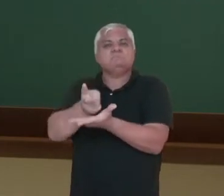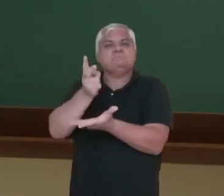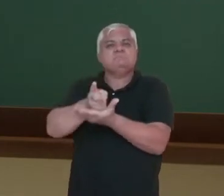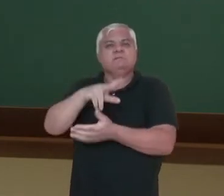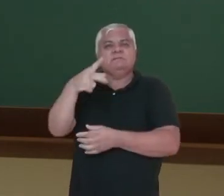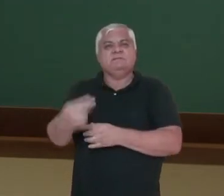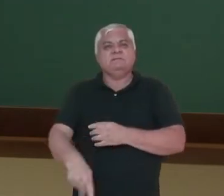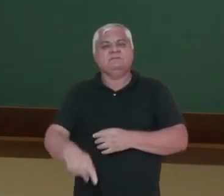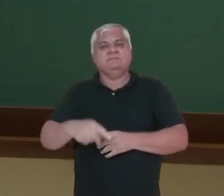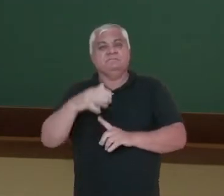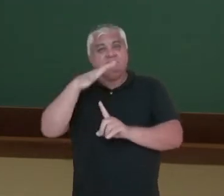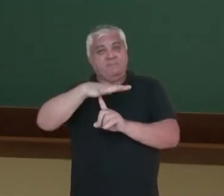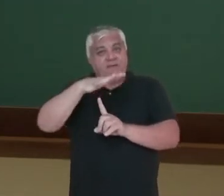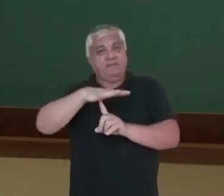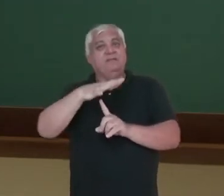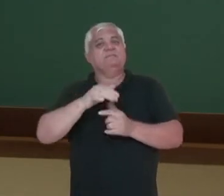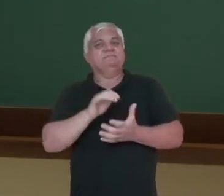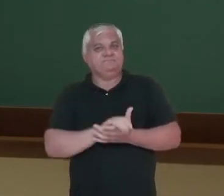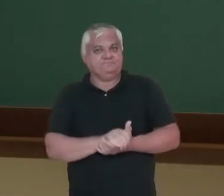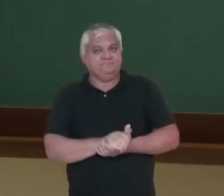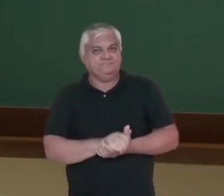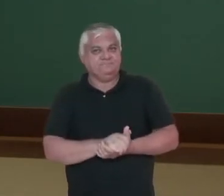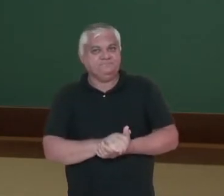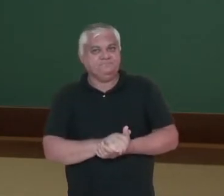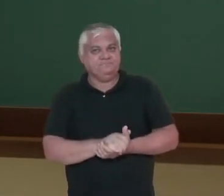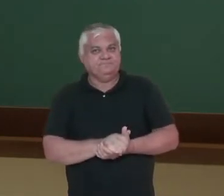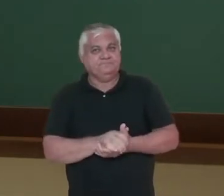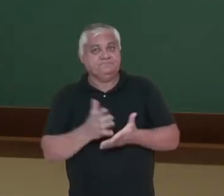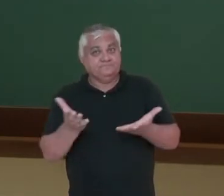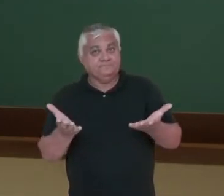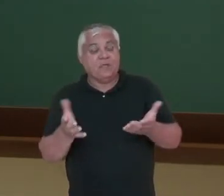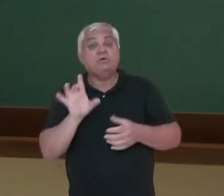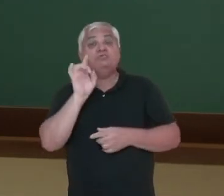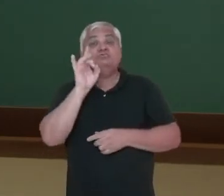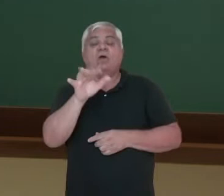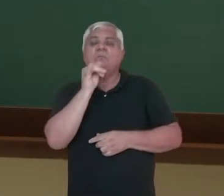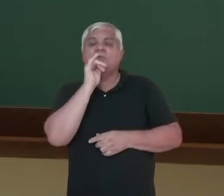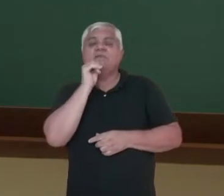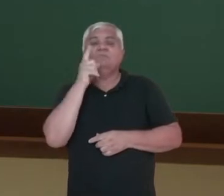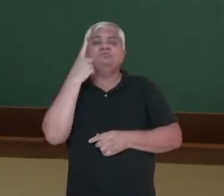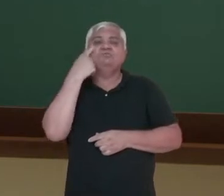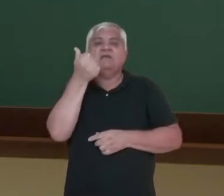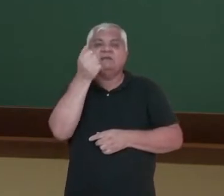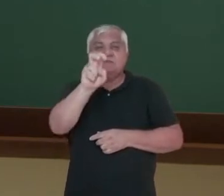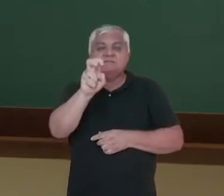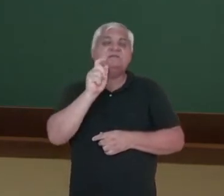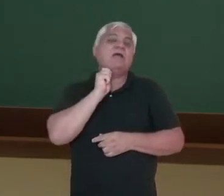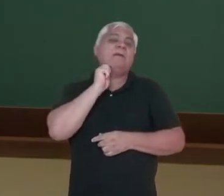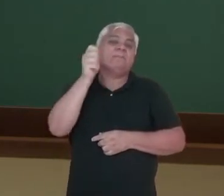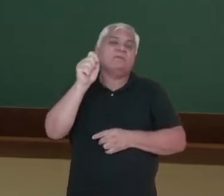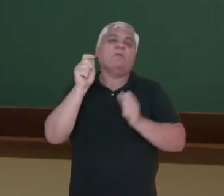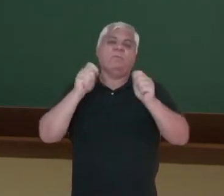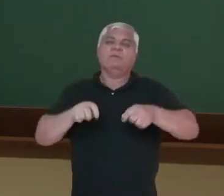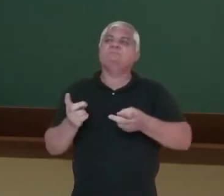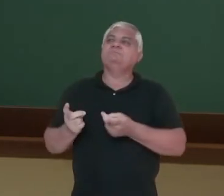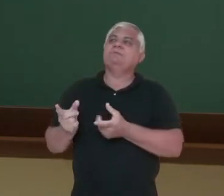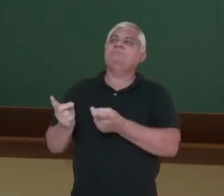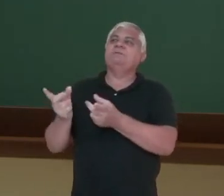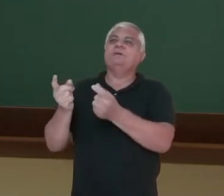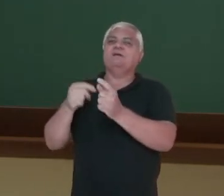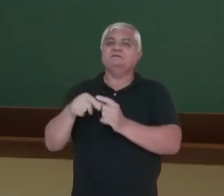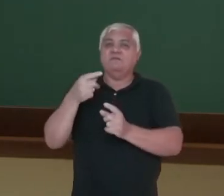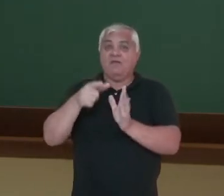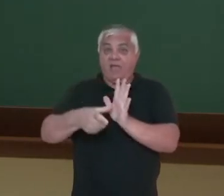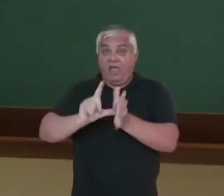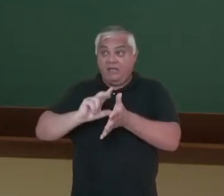dessas árvores aqui no estado do Paraná, ok? Então é somente a partir do dia 15 de abril é que o pinhão pode ser comercializado. Se você vê isso